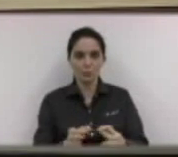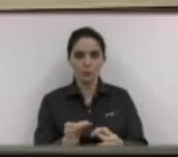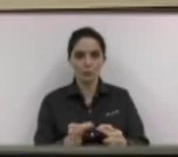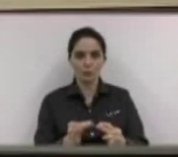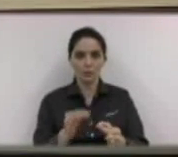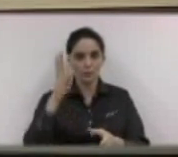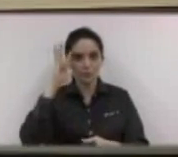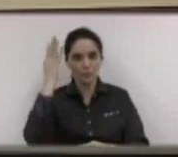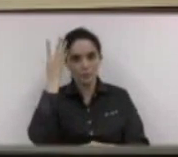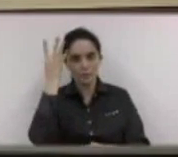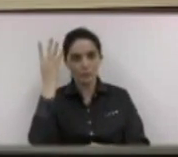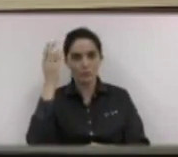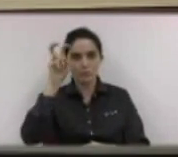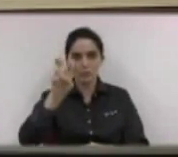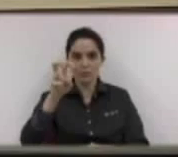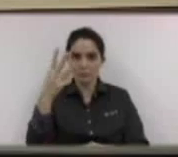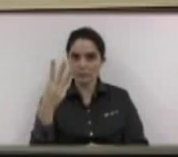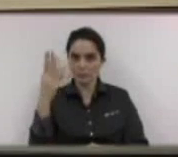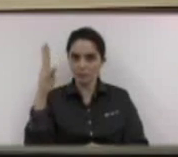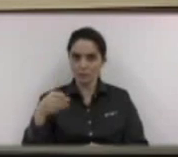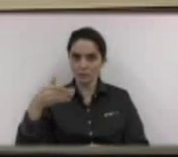projeto de resolução número